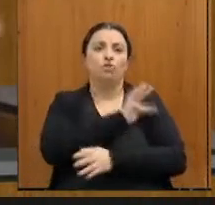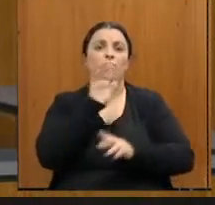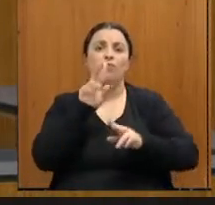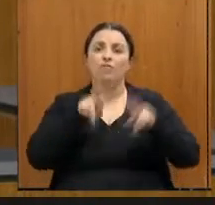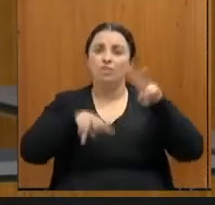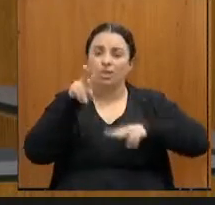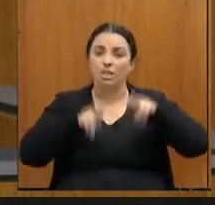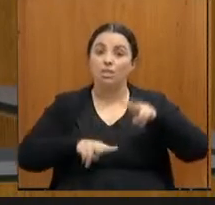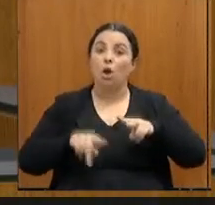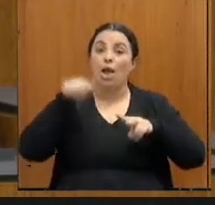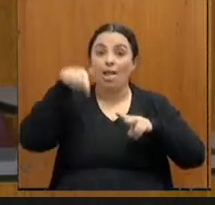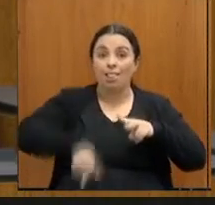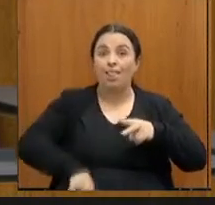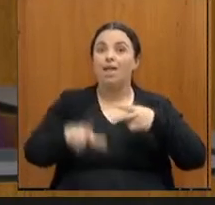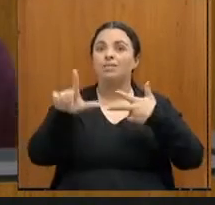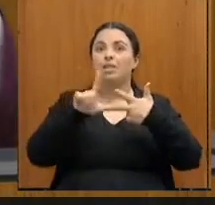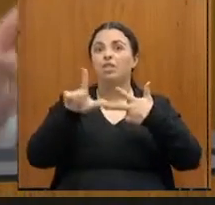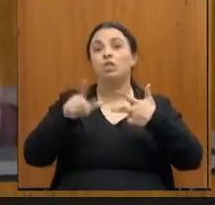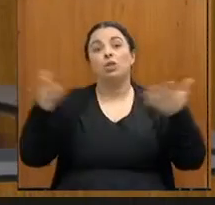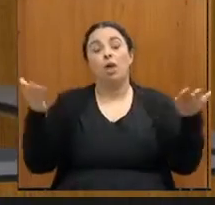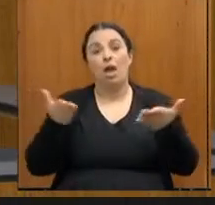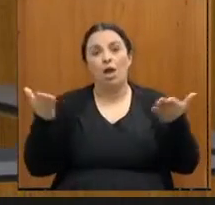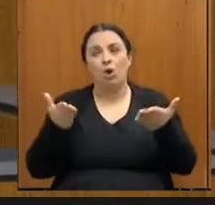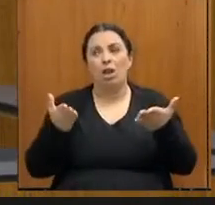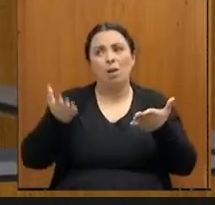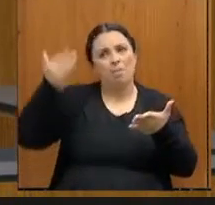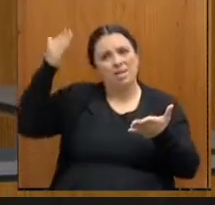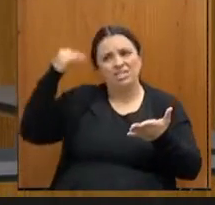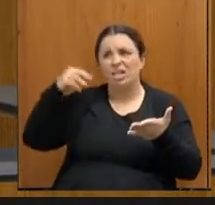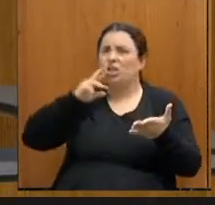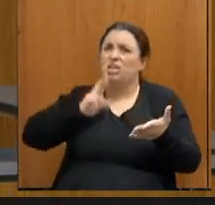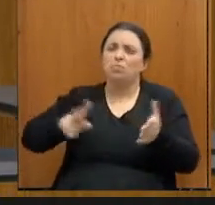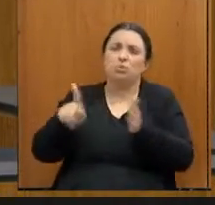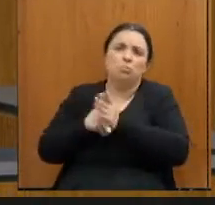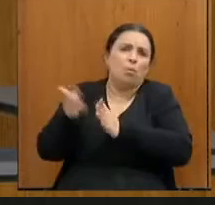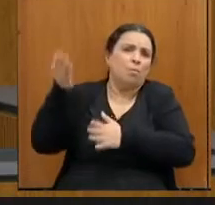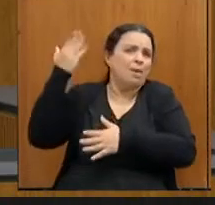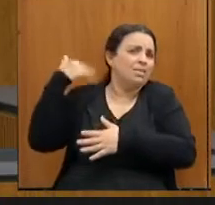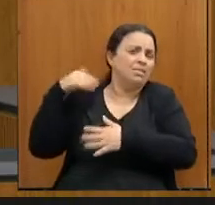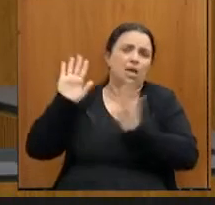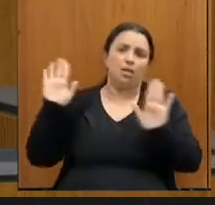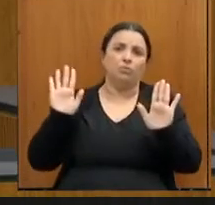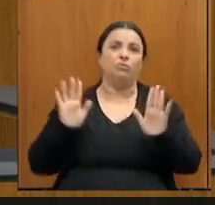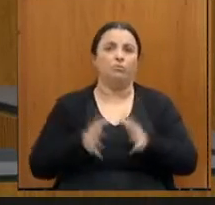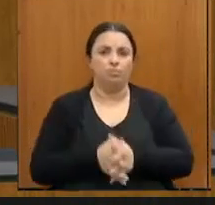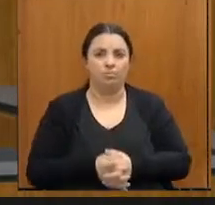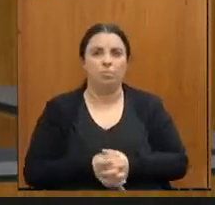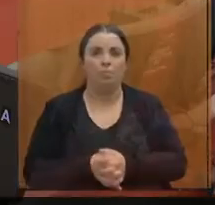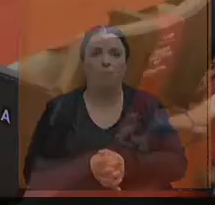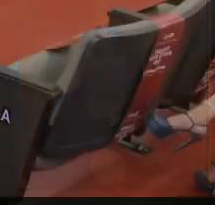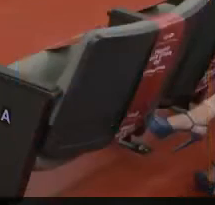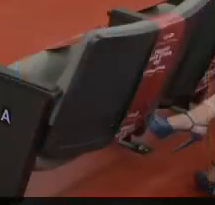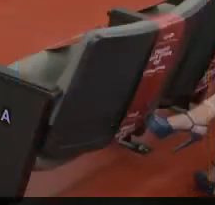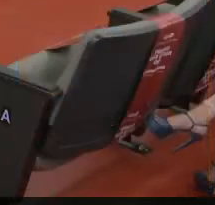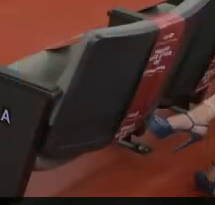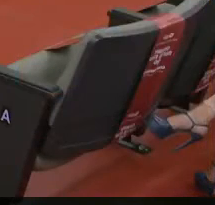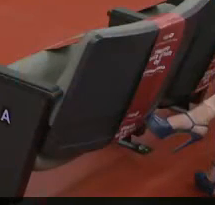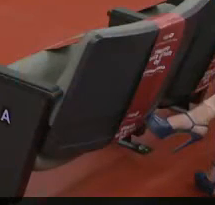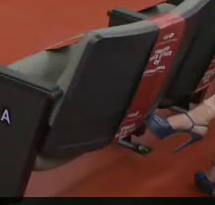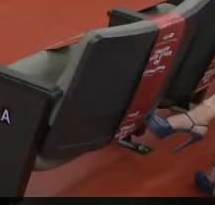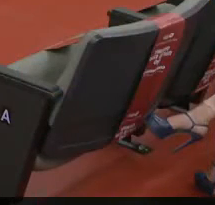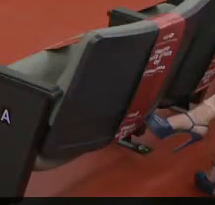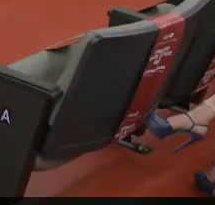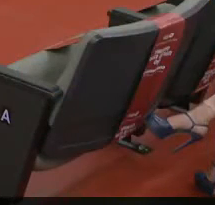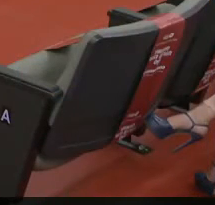legislatura às vezes a cada respondo pelas suas tarefas enquanto estavam aqui obrigada Presidente Obrigado Deputado a